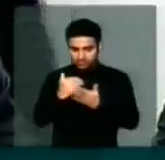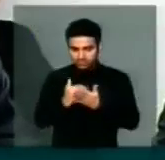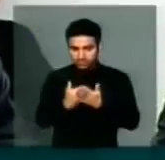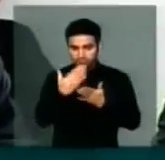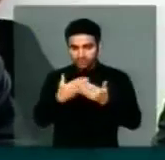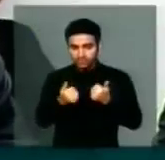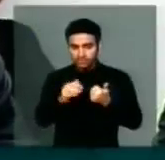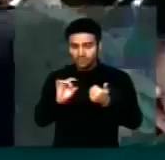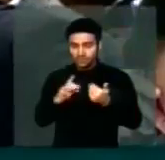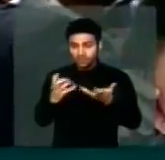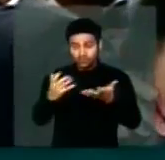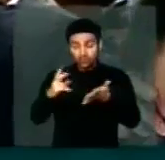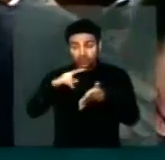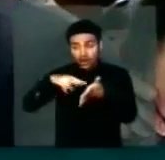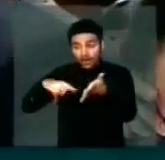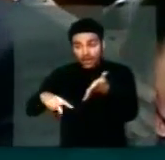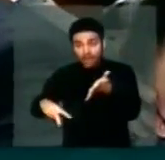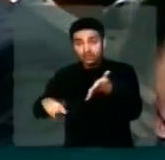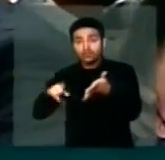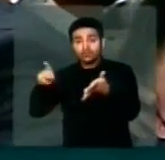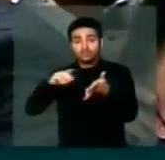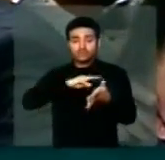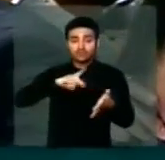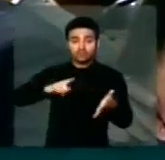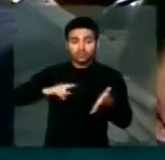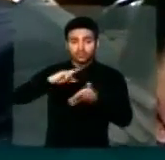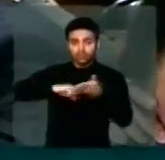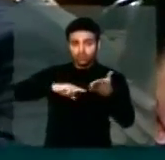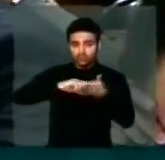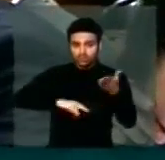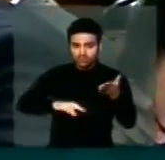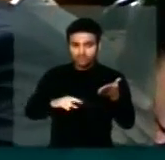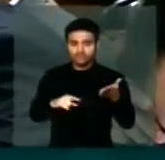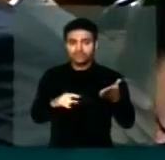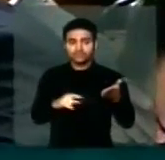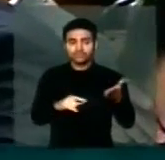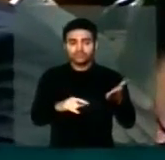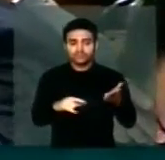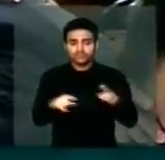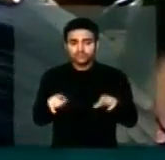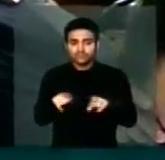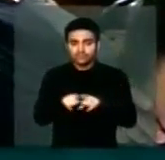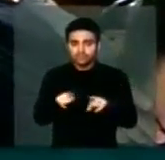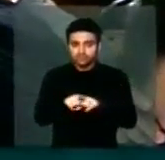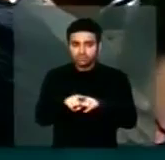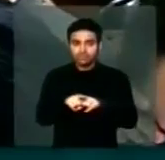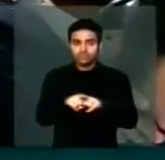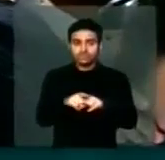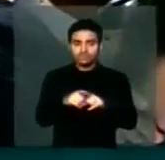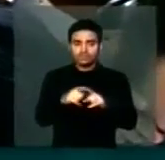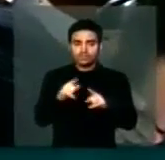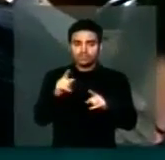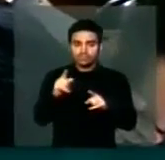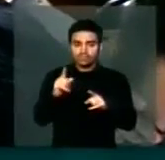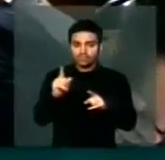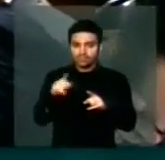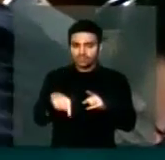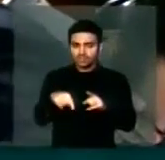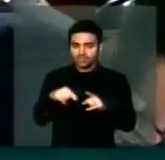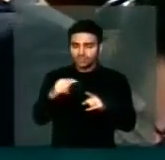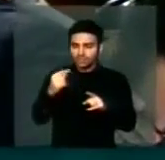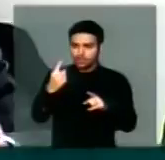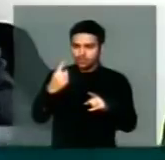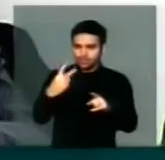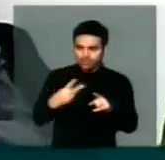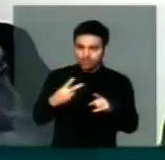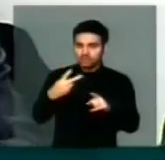Aqui é a petição, eu estou lendo a petição, ali aquela parte que eu falei, a transcrição dos dois depoimentos de lá do Alberto Seff, um em 13 de 10